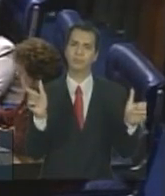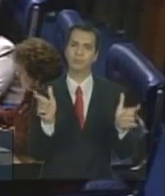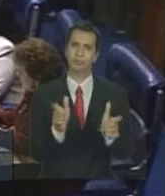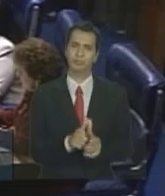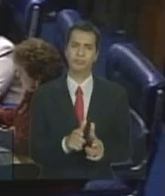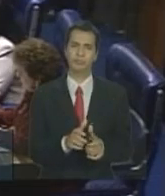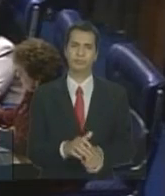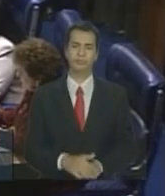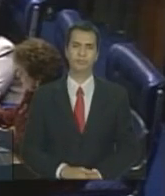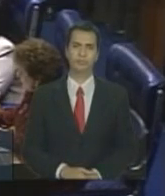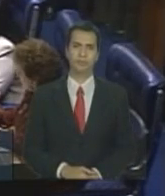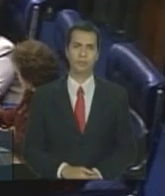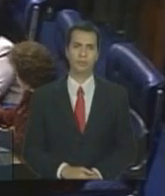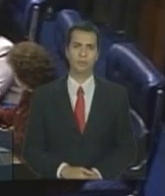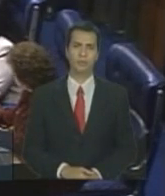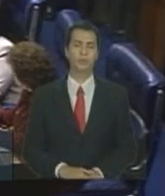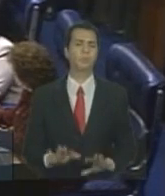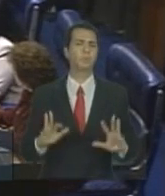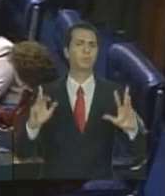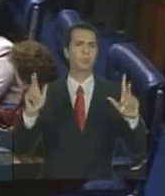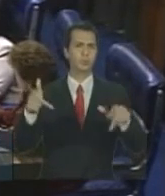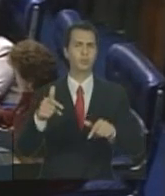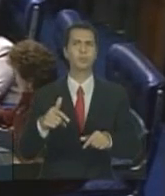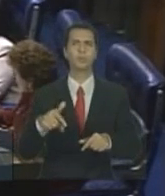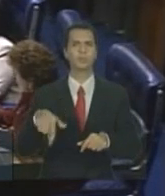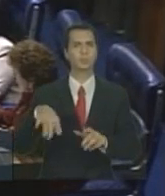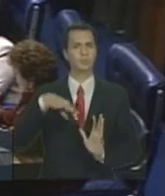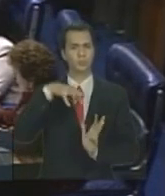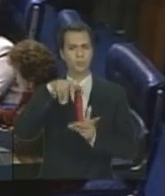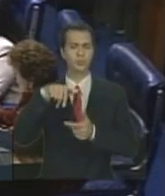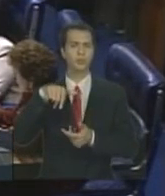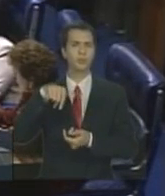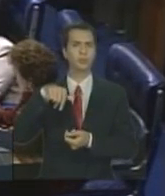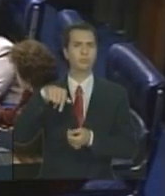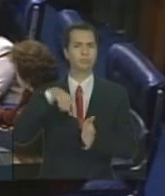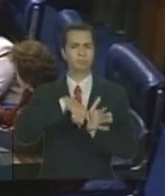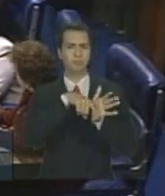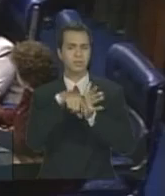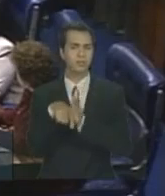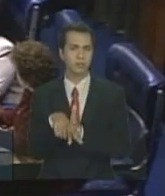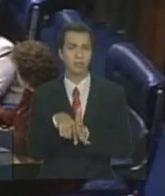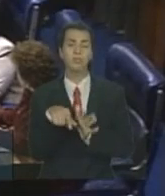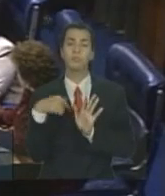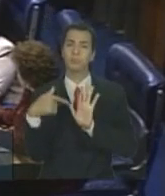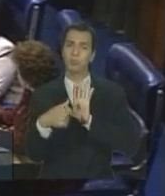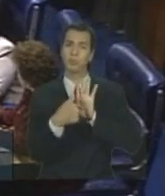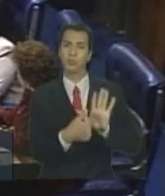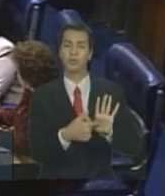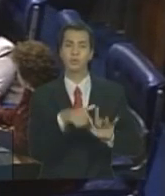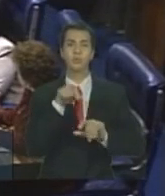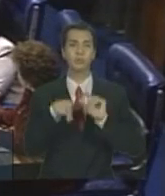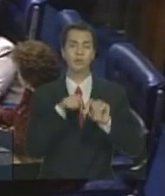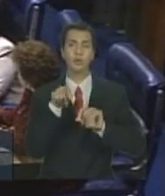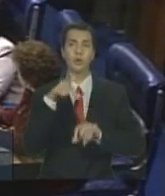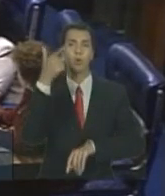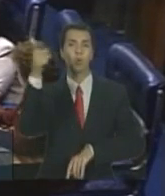órgãos multilaterais, entre eles, por exemplo, o Fundo Monetário, mostra uma ampliação da